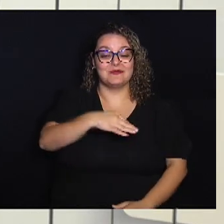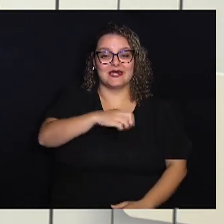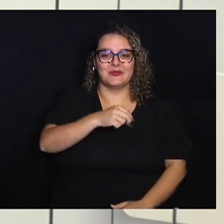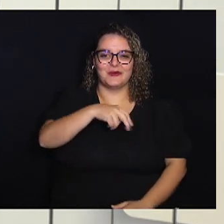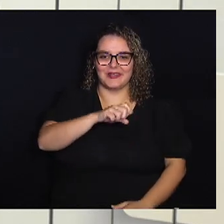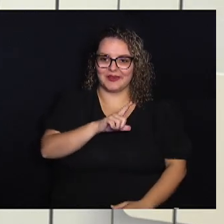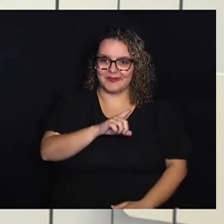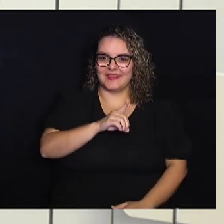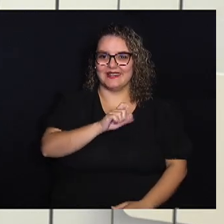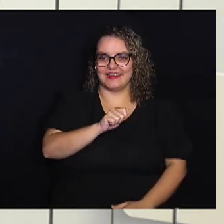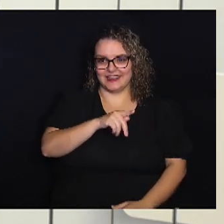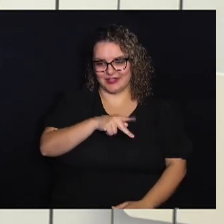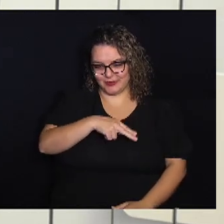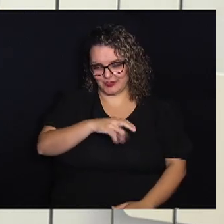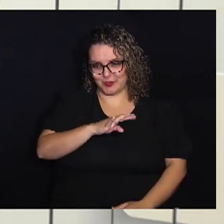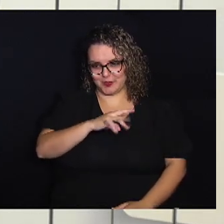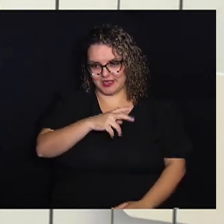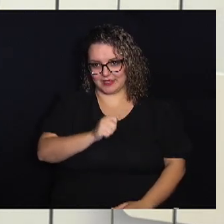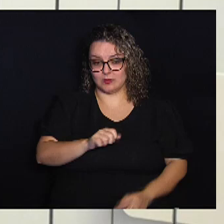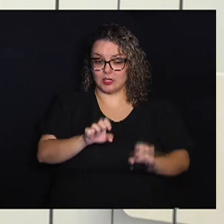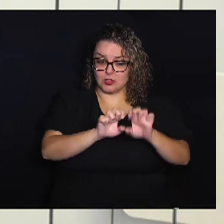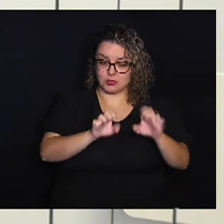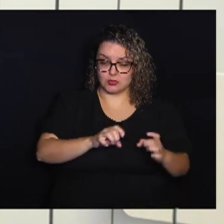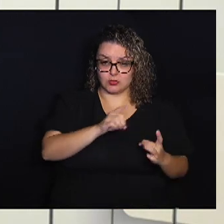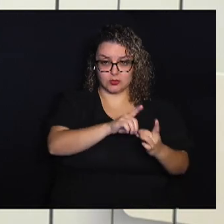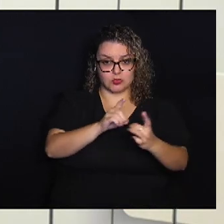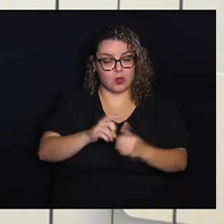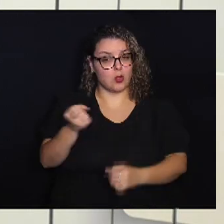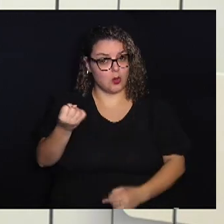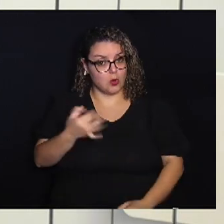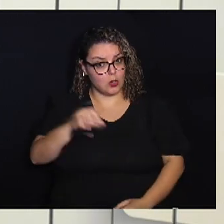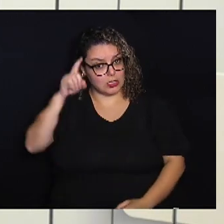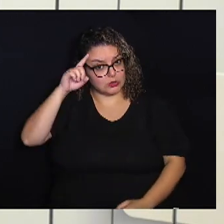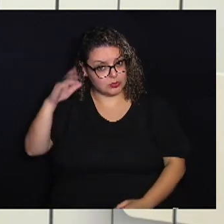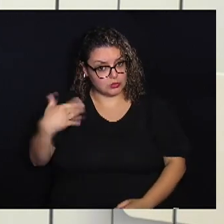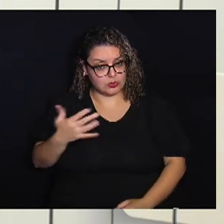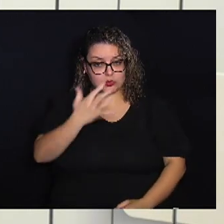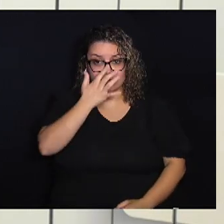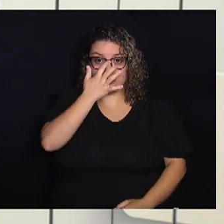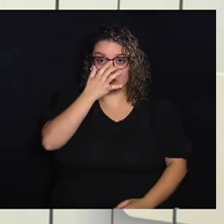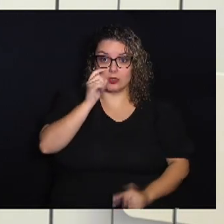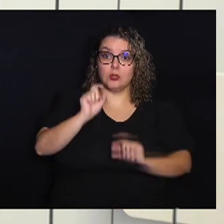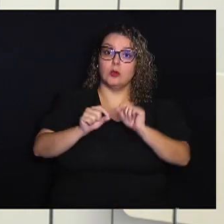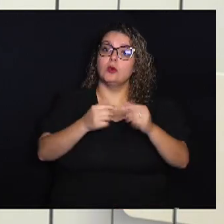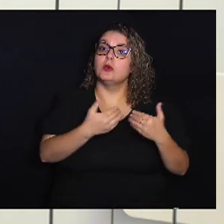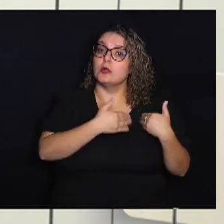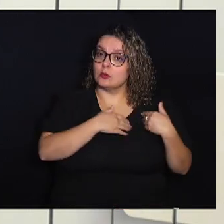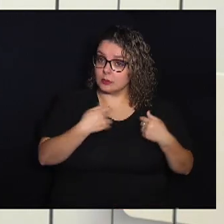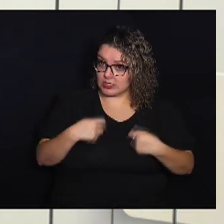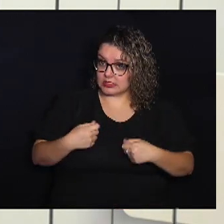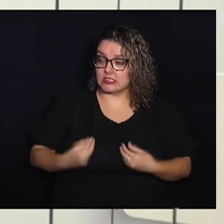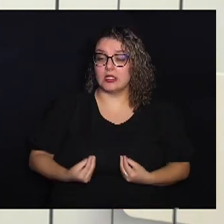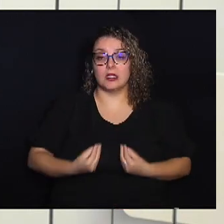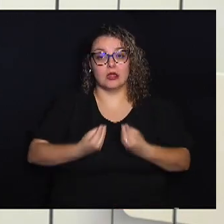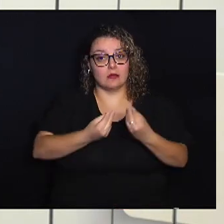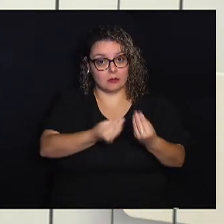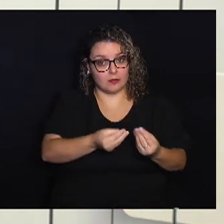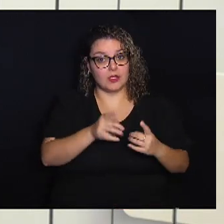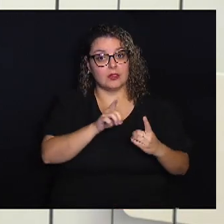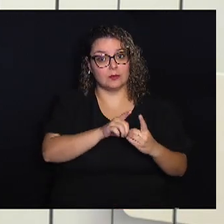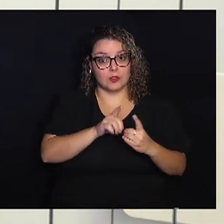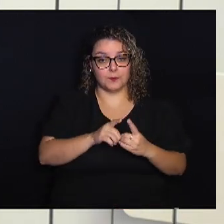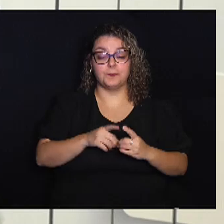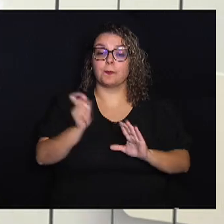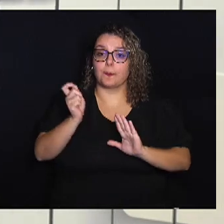a estrutura, quantos atendimentos são realizados por dia, o que o tutor precisa levar para que este atendimento